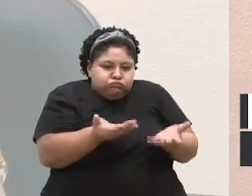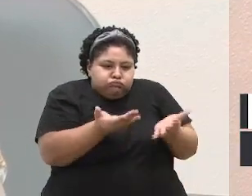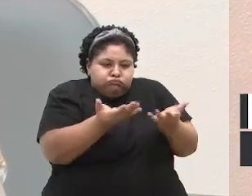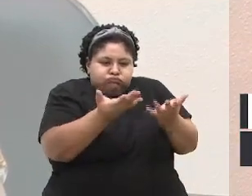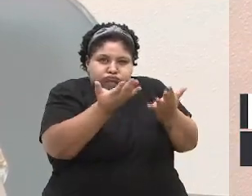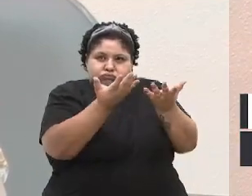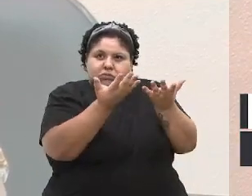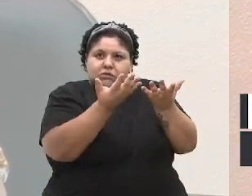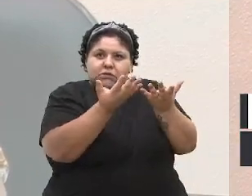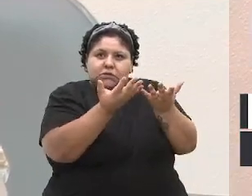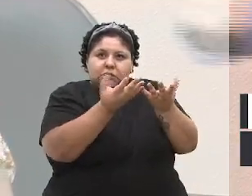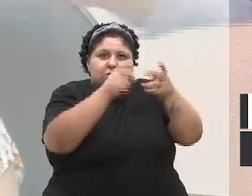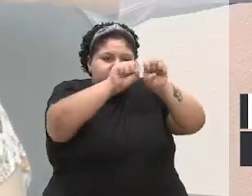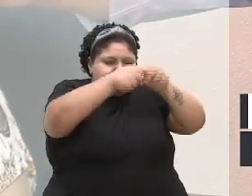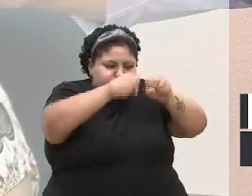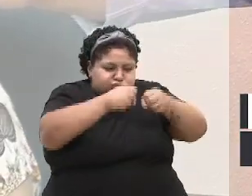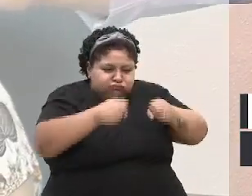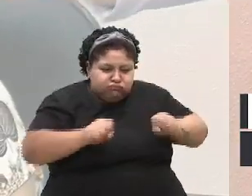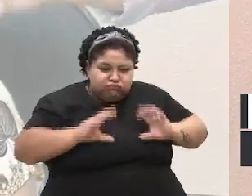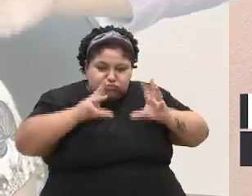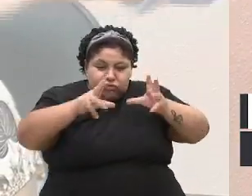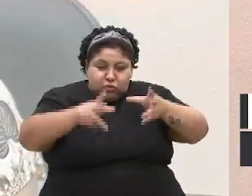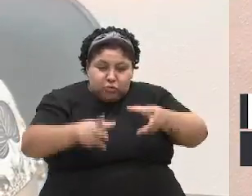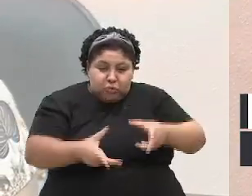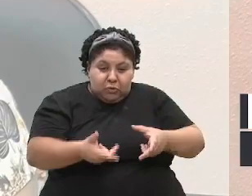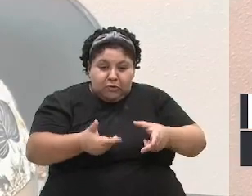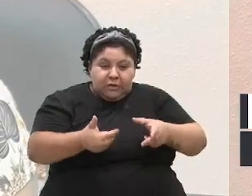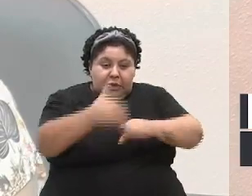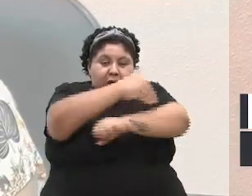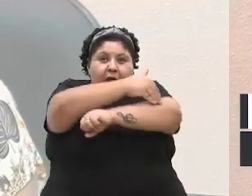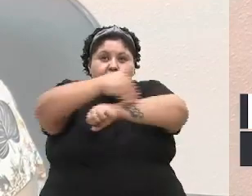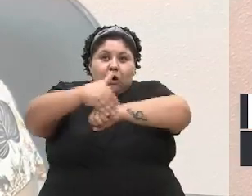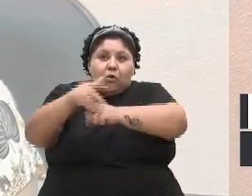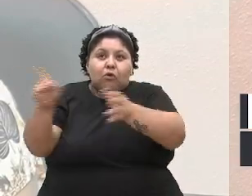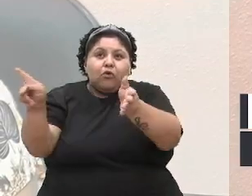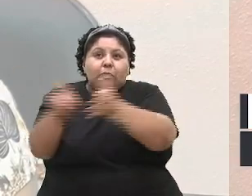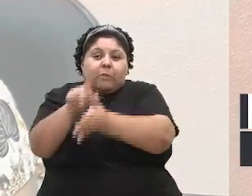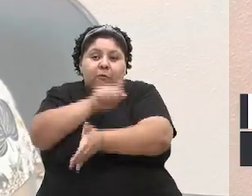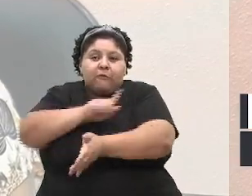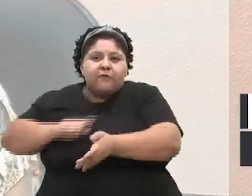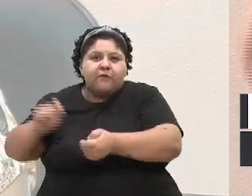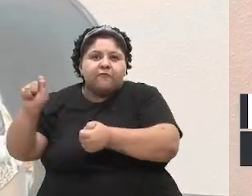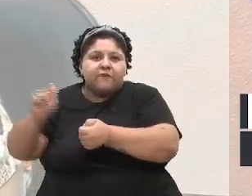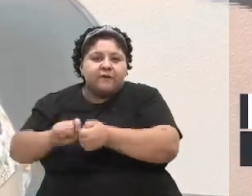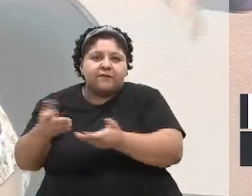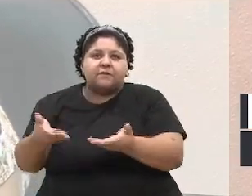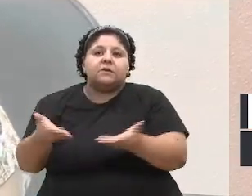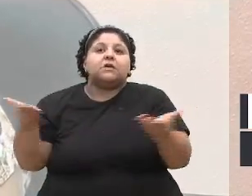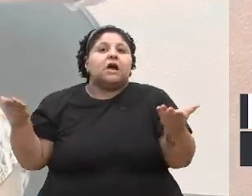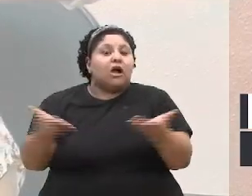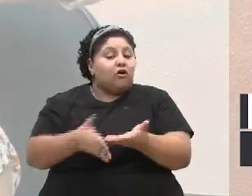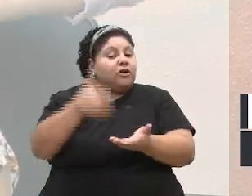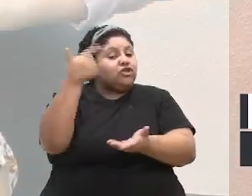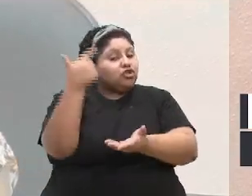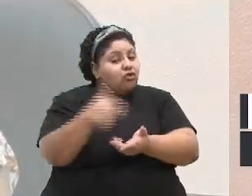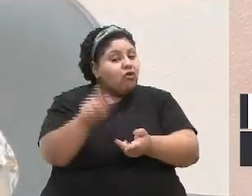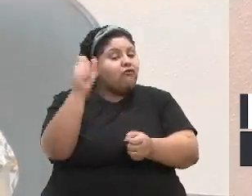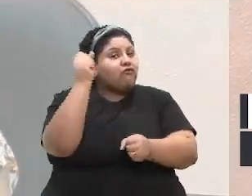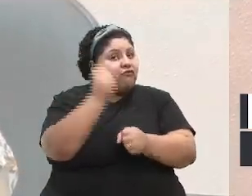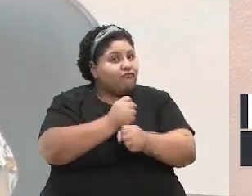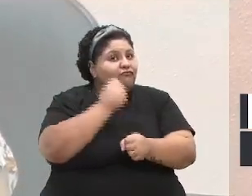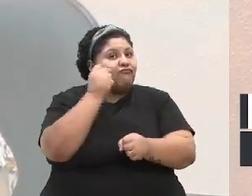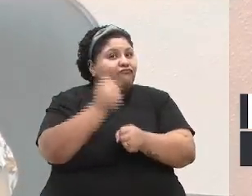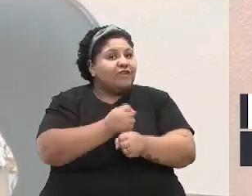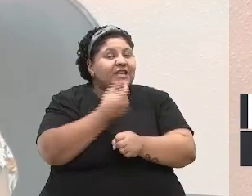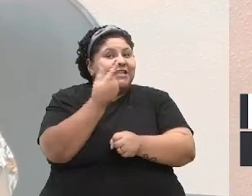chuvarada, destruiu todo um passeio público que o próprio governo fez. E vai ter que refazer. Isso aí é